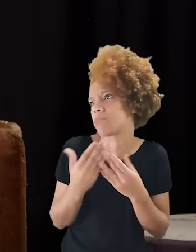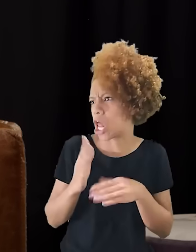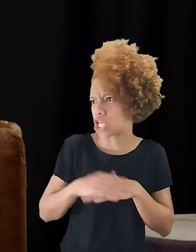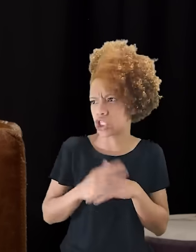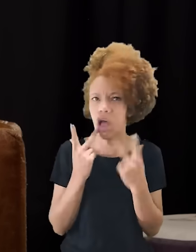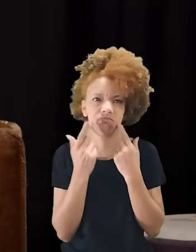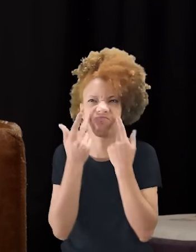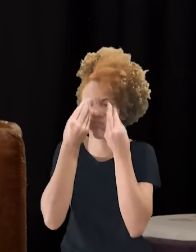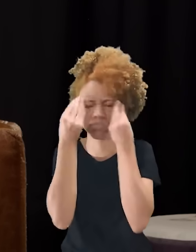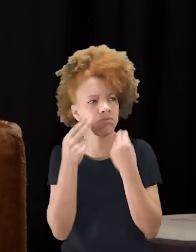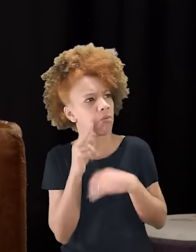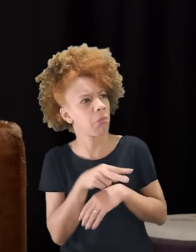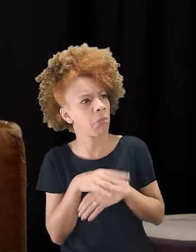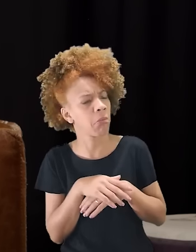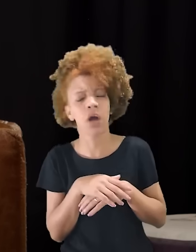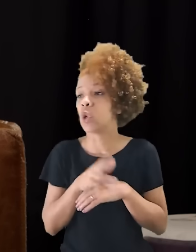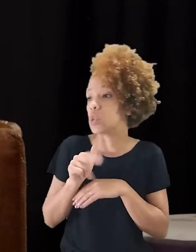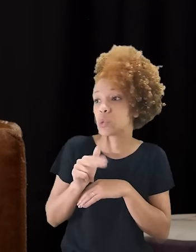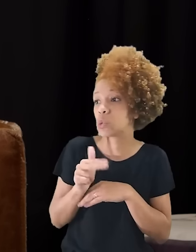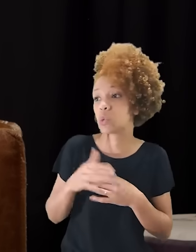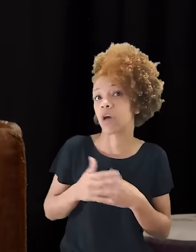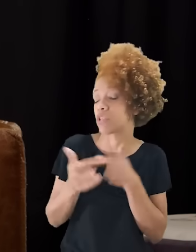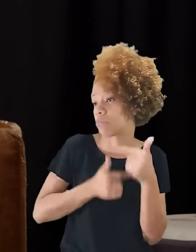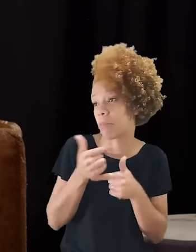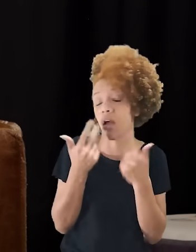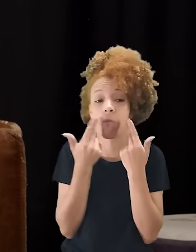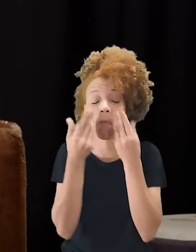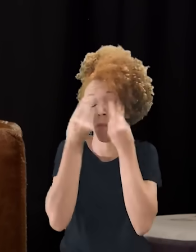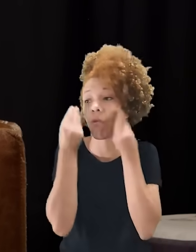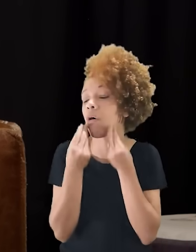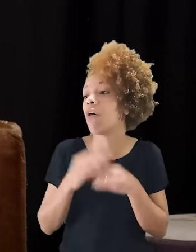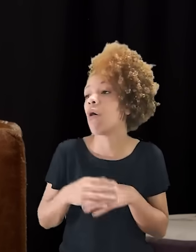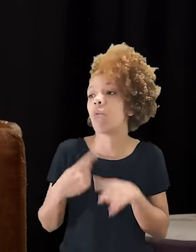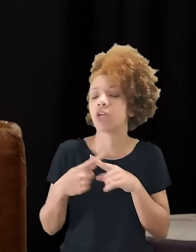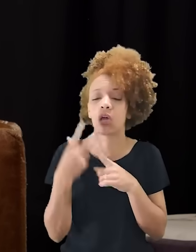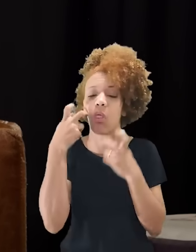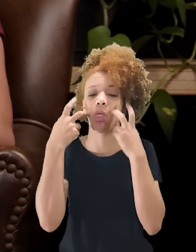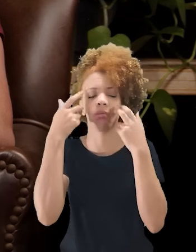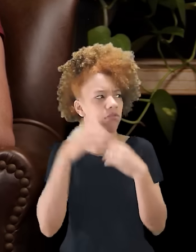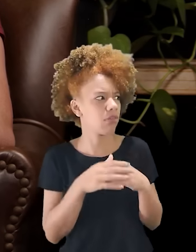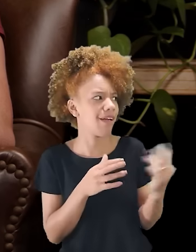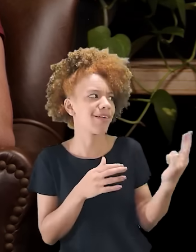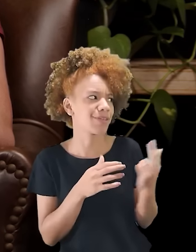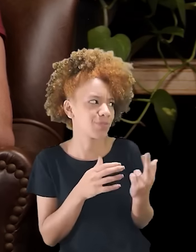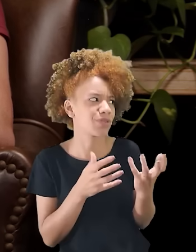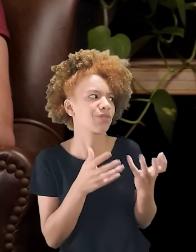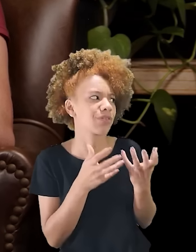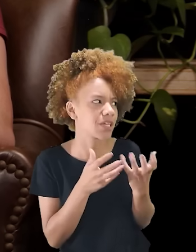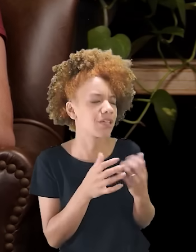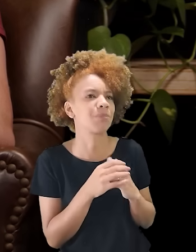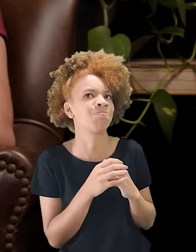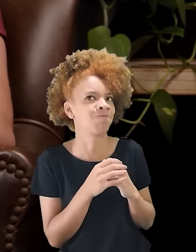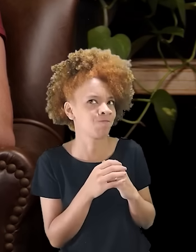já toda harmonizada e ela falou assim nunca nada tá bom e agora vou trabalhar com harmonização que eu fico me preenchendo inteira Essa é a resposta que eu queria